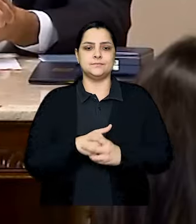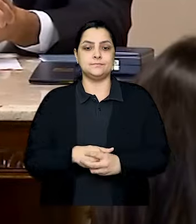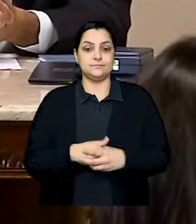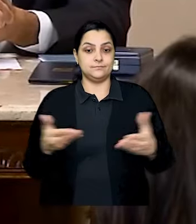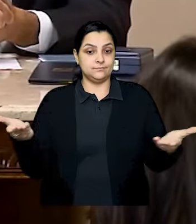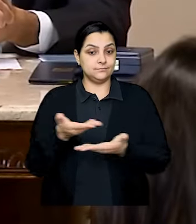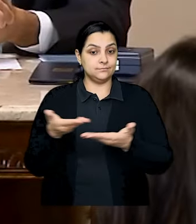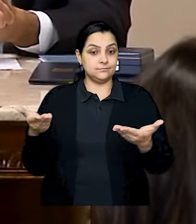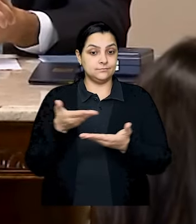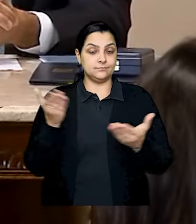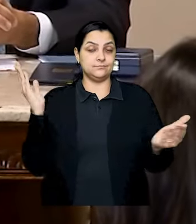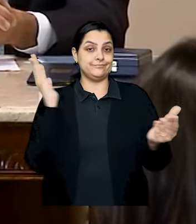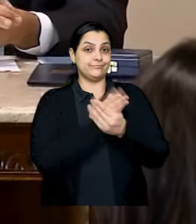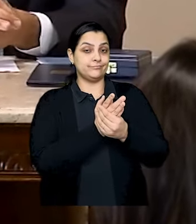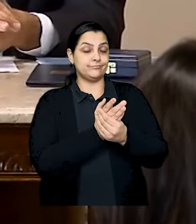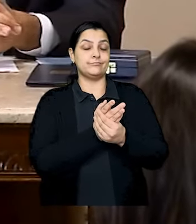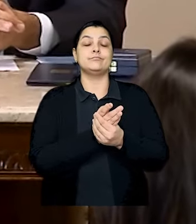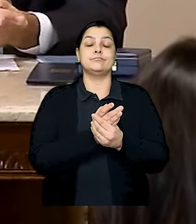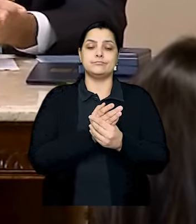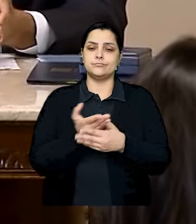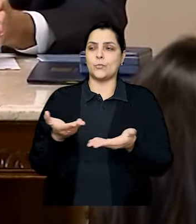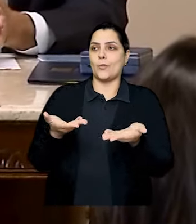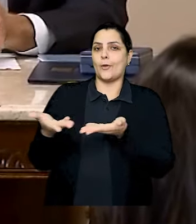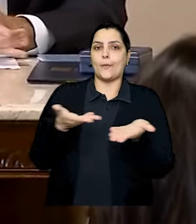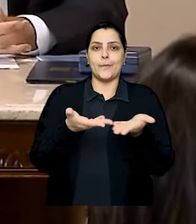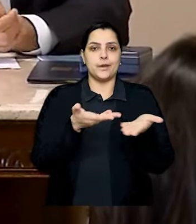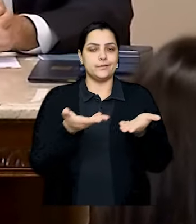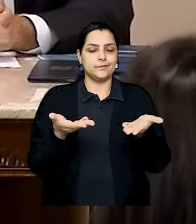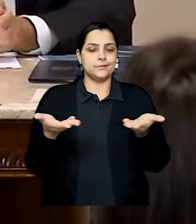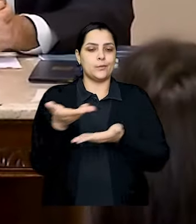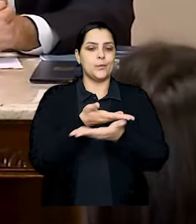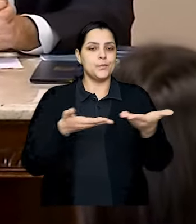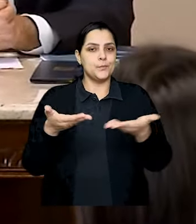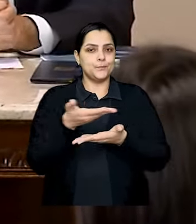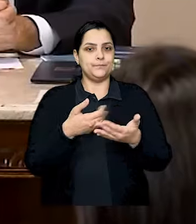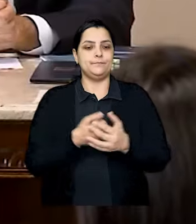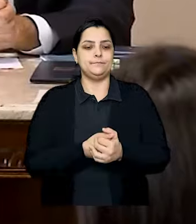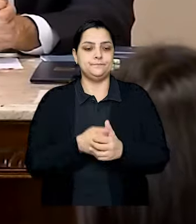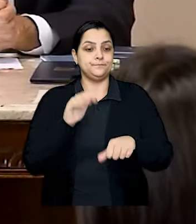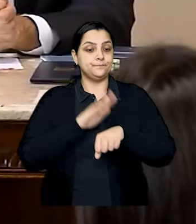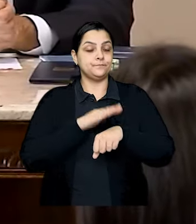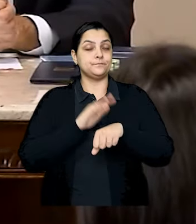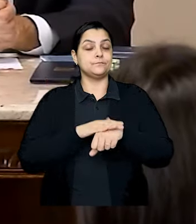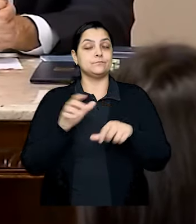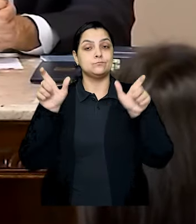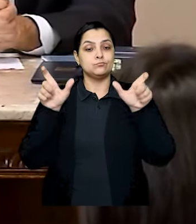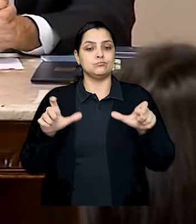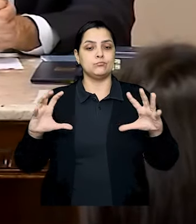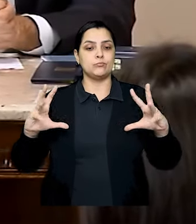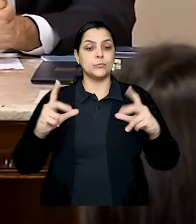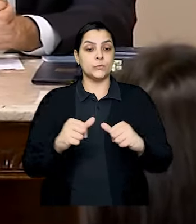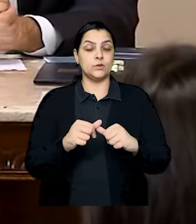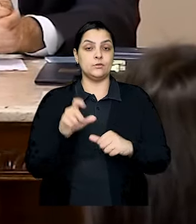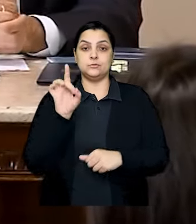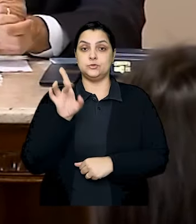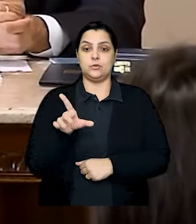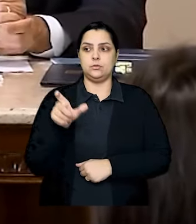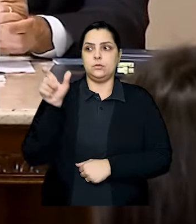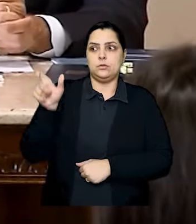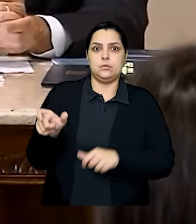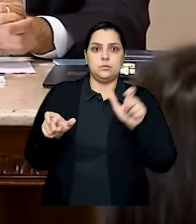a relação jurídica e o processo ele é cooperativo e essa cooperação parte de todos os atores não